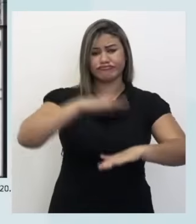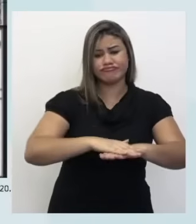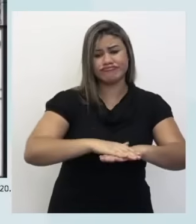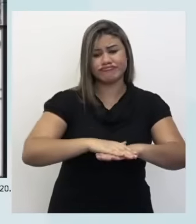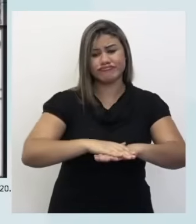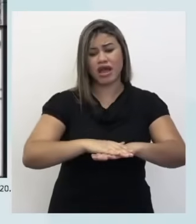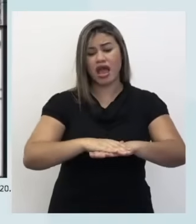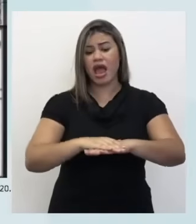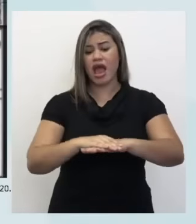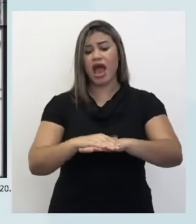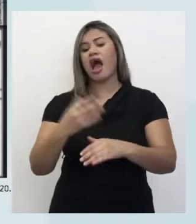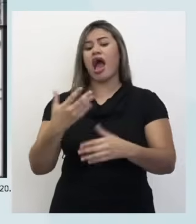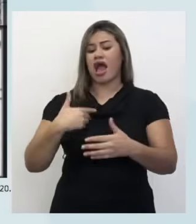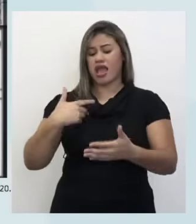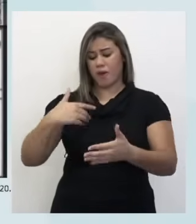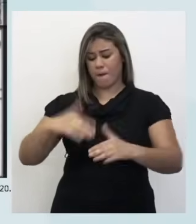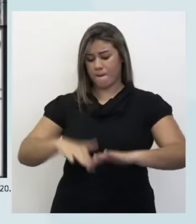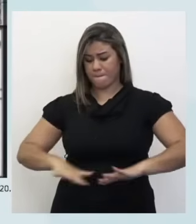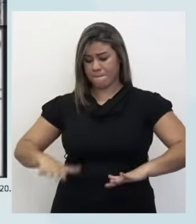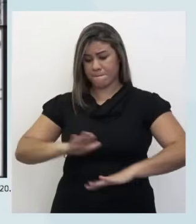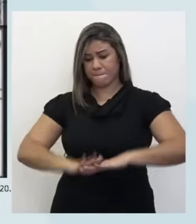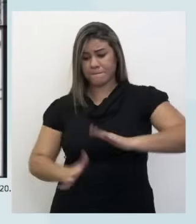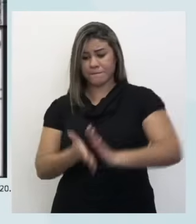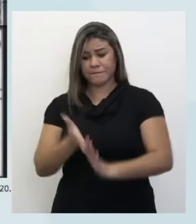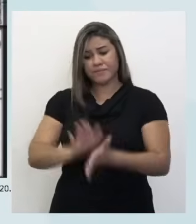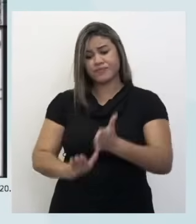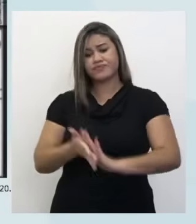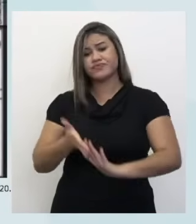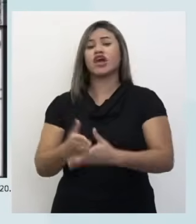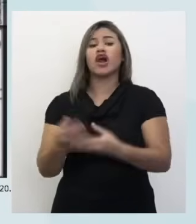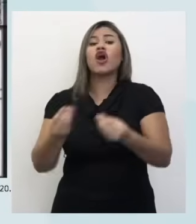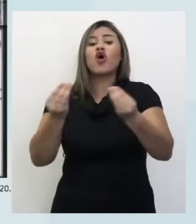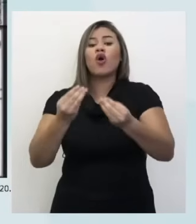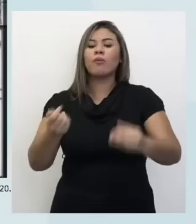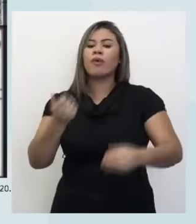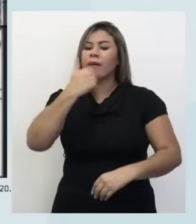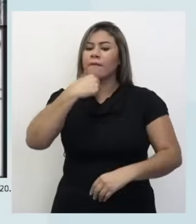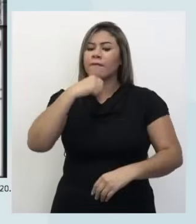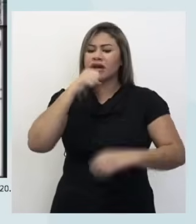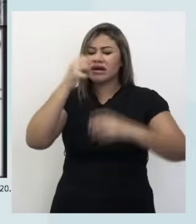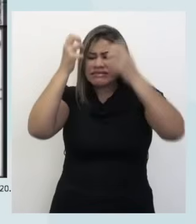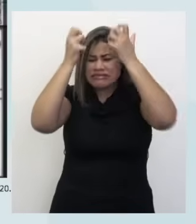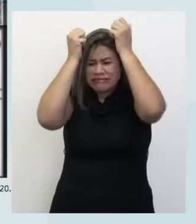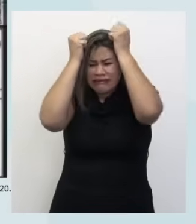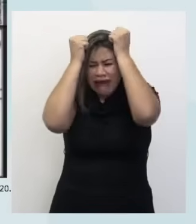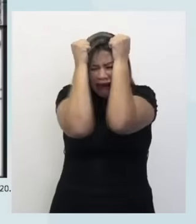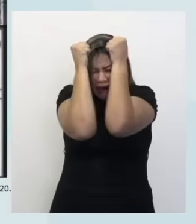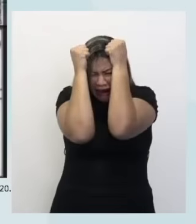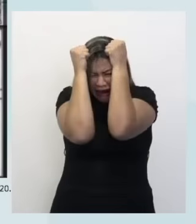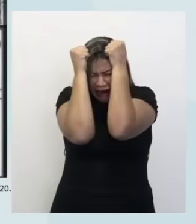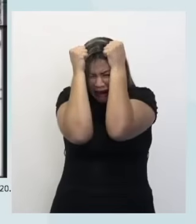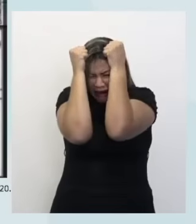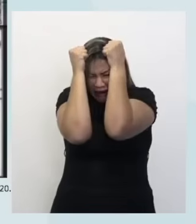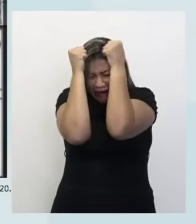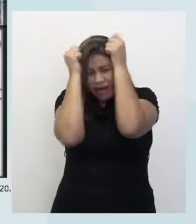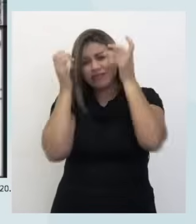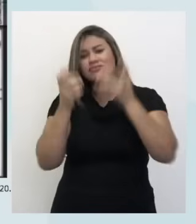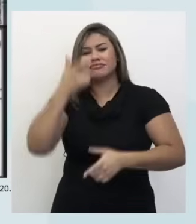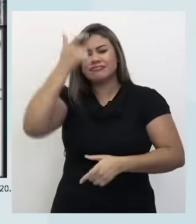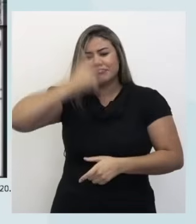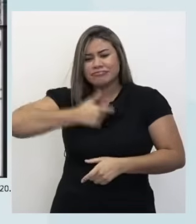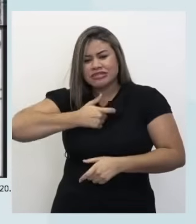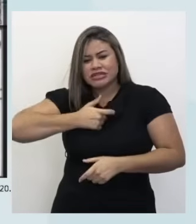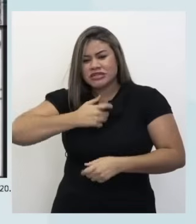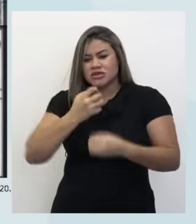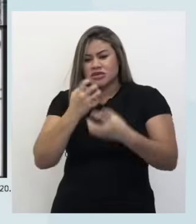pés. Gente, olha a mãe. Uhum. Quem nunca, hein, André? Olha a mãe. A mãe brava,